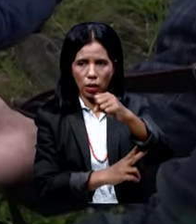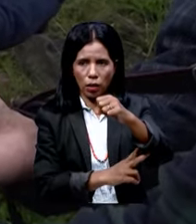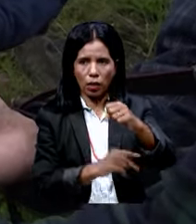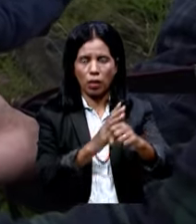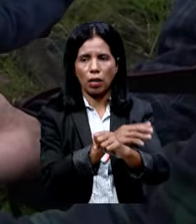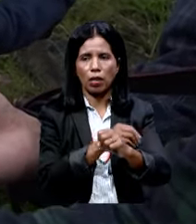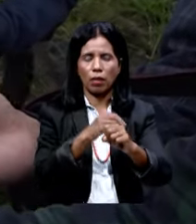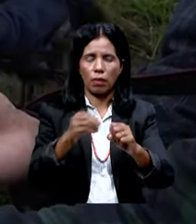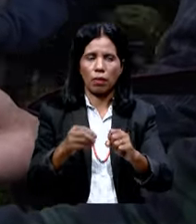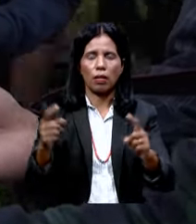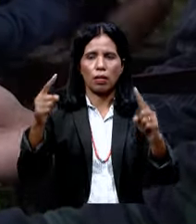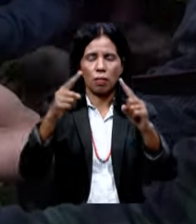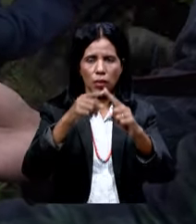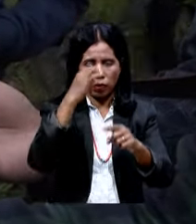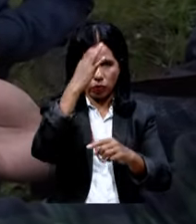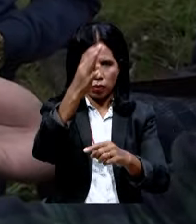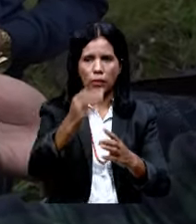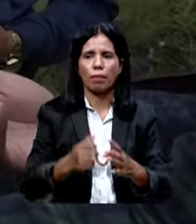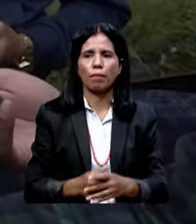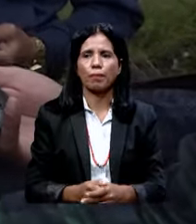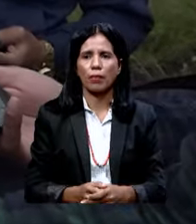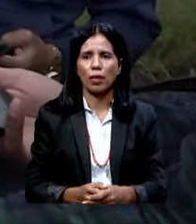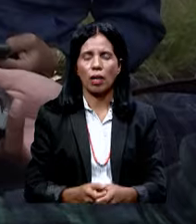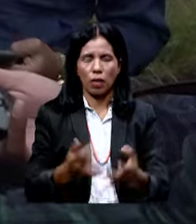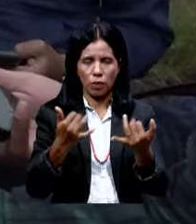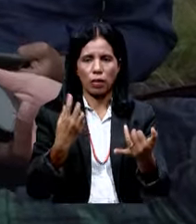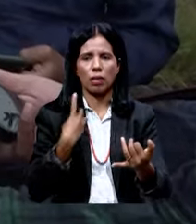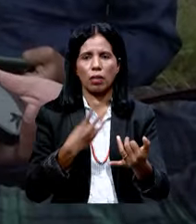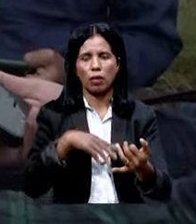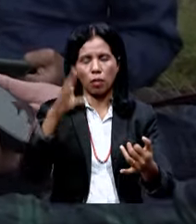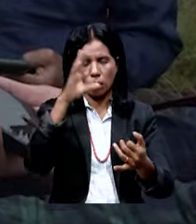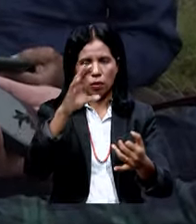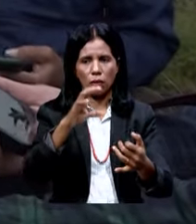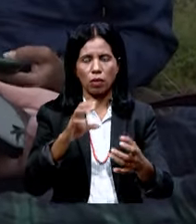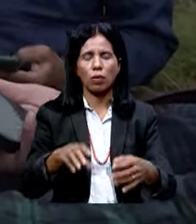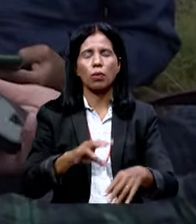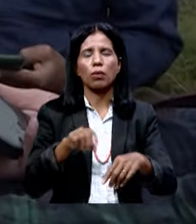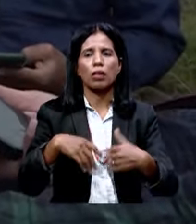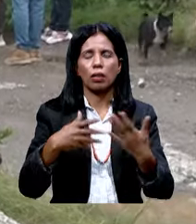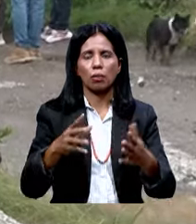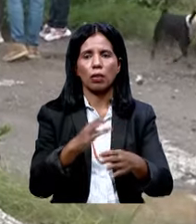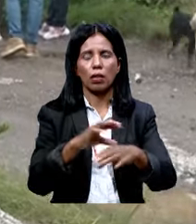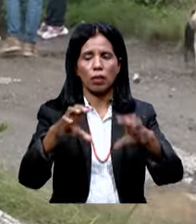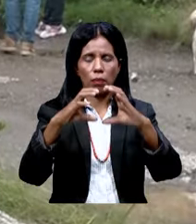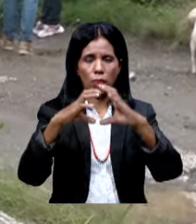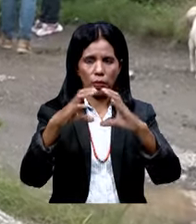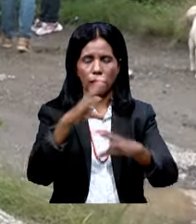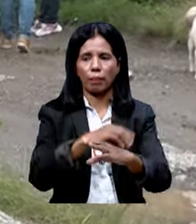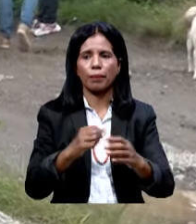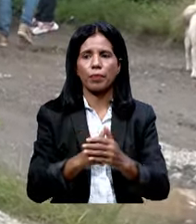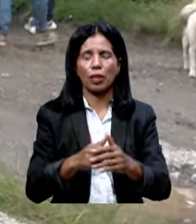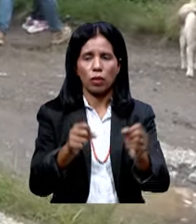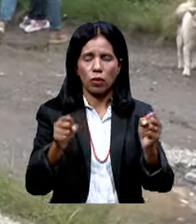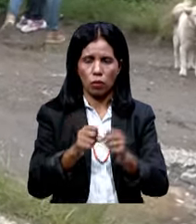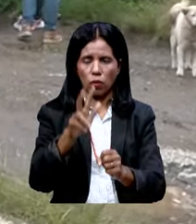ruma ba futuro mai se sementara ita buka meus lai buka lai manila ne posto administrativo hatu beliku ya suku tolu